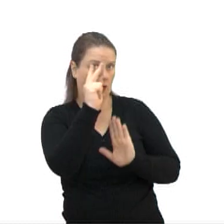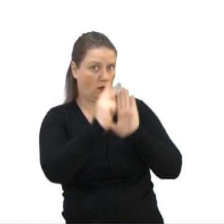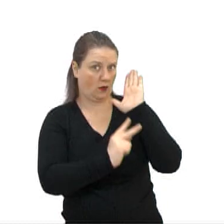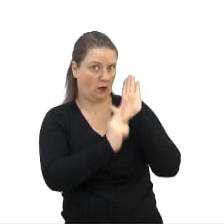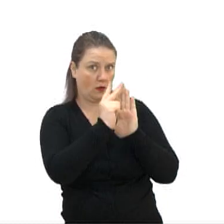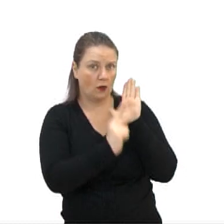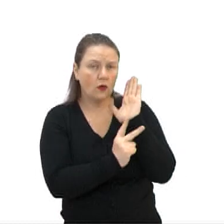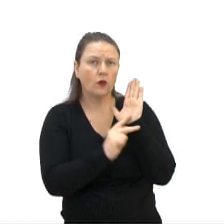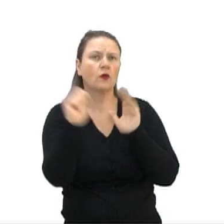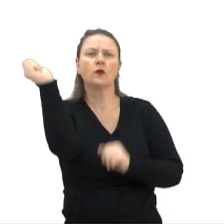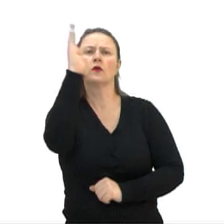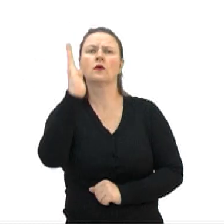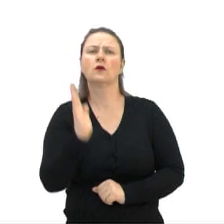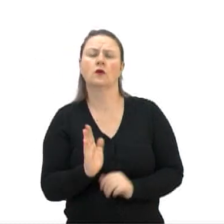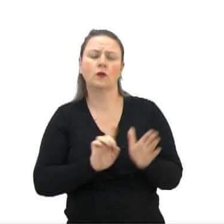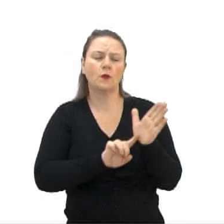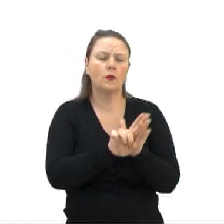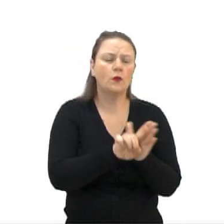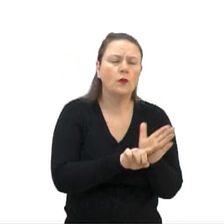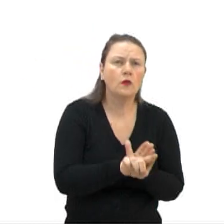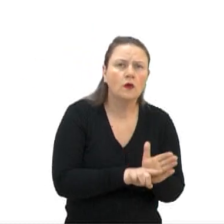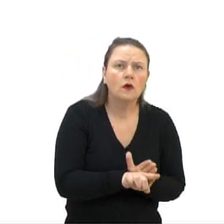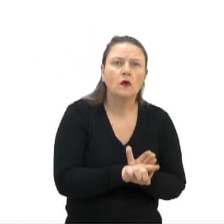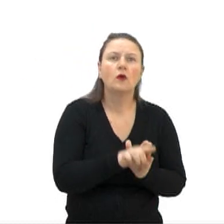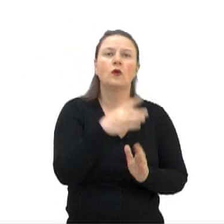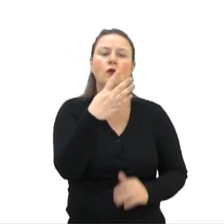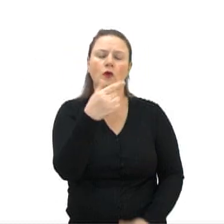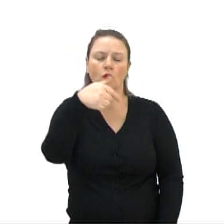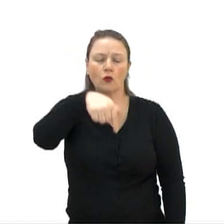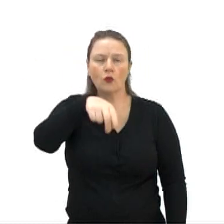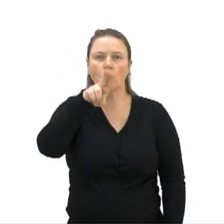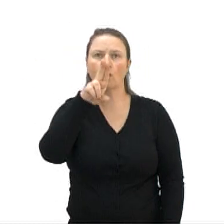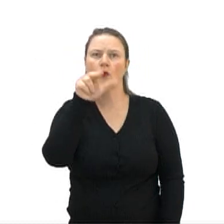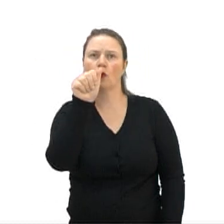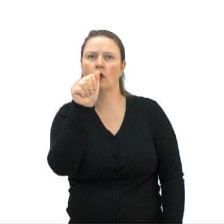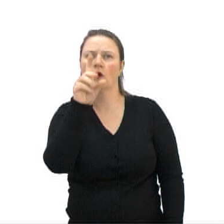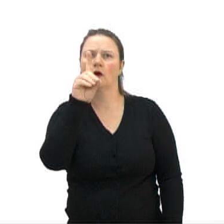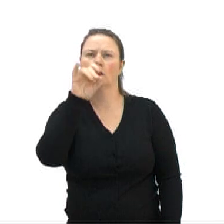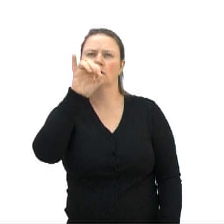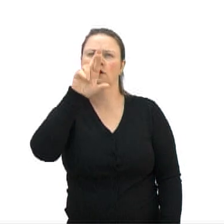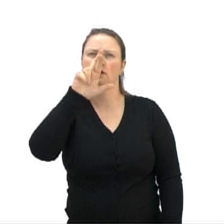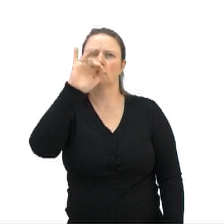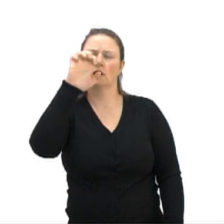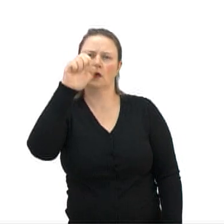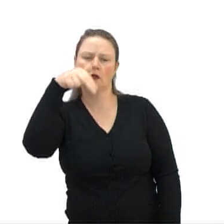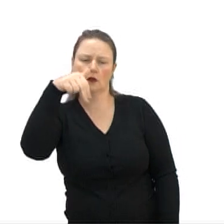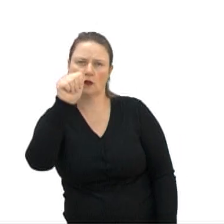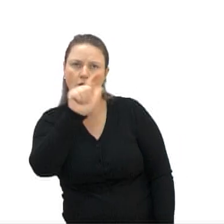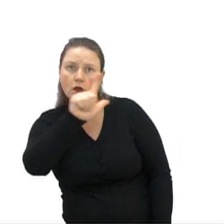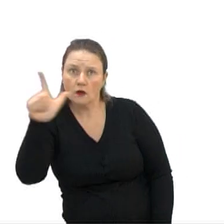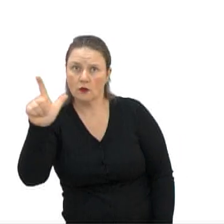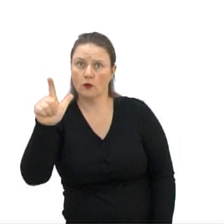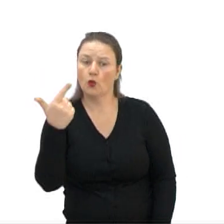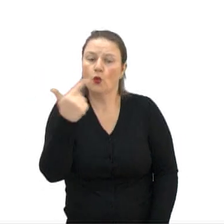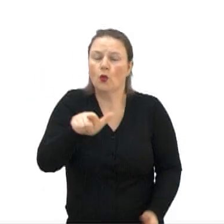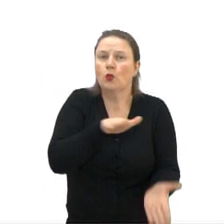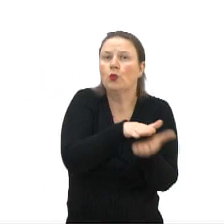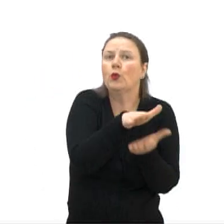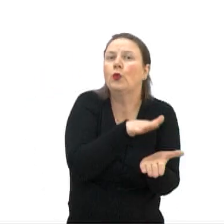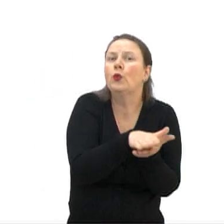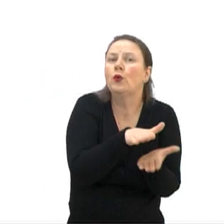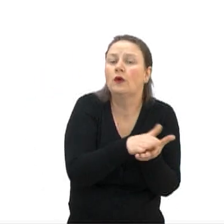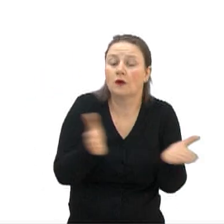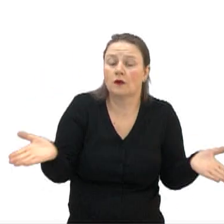Leitura no Brasil é uma pesquisa quadrienal. A próxima edição deve ser publicada ainda